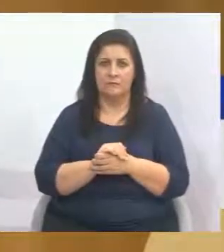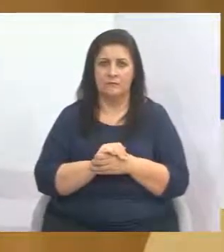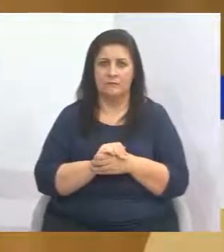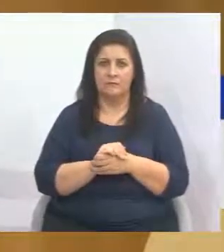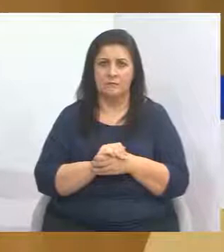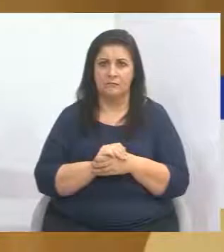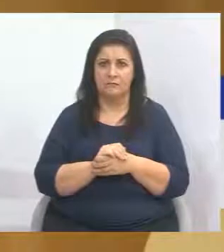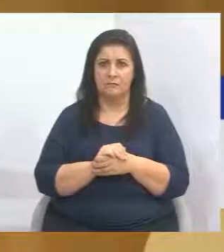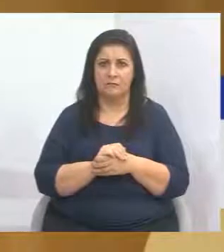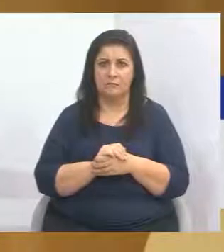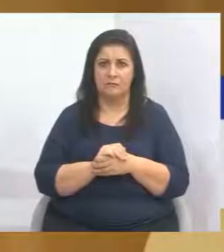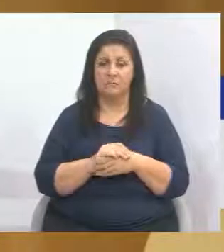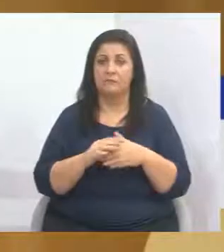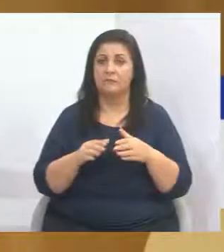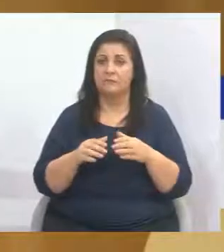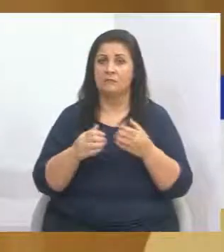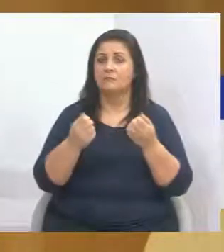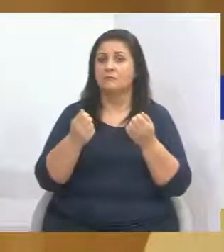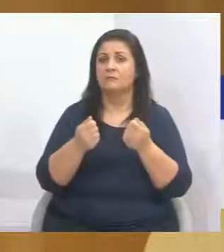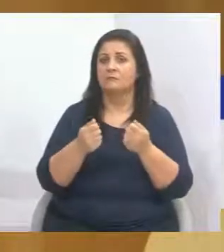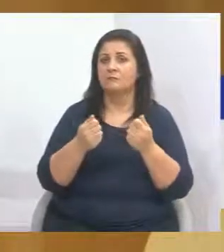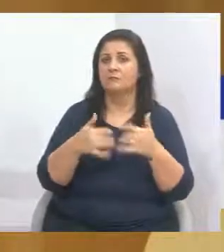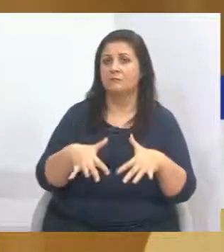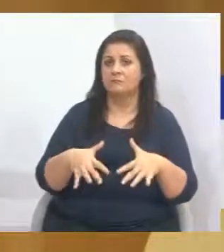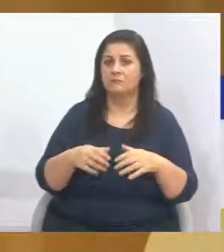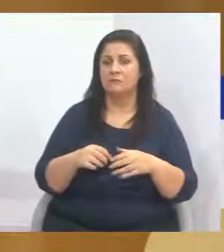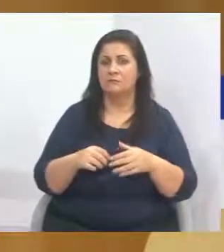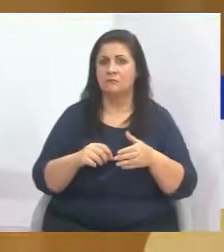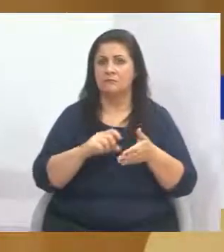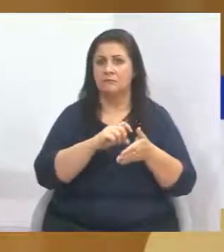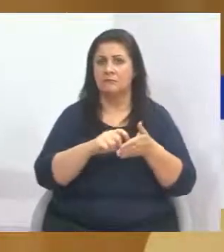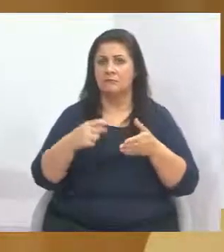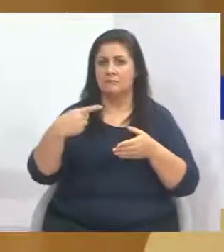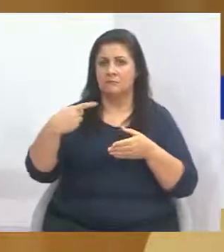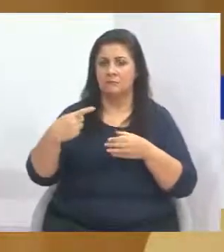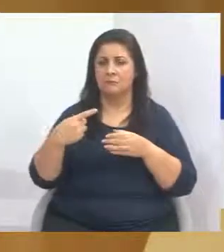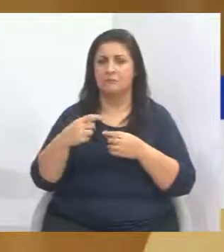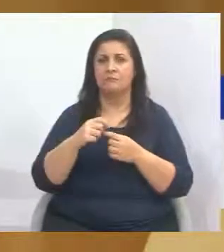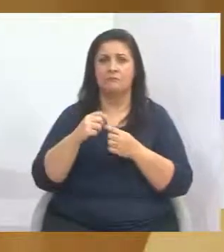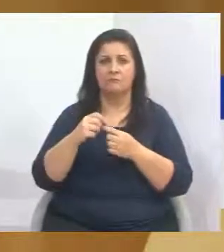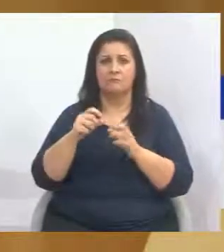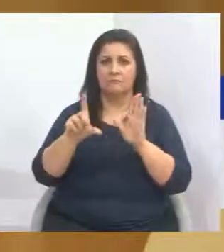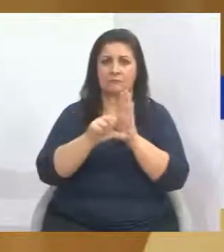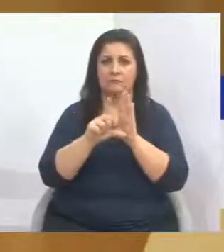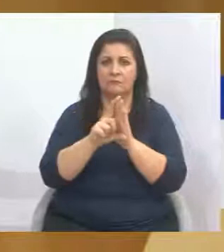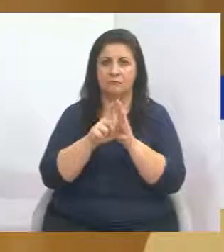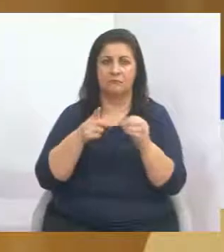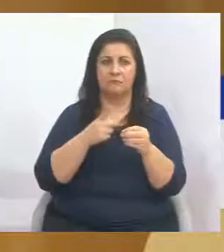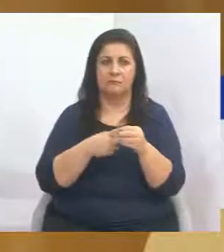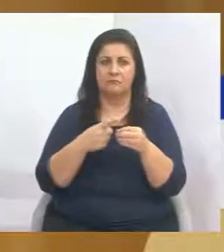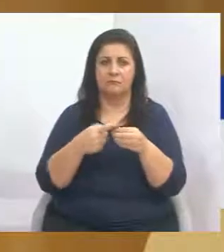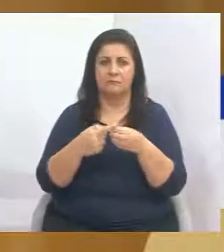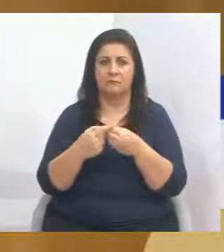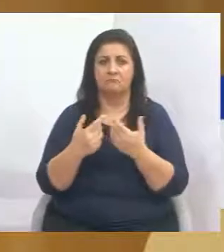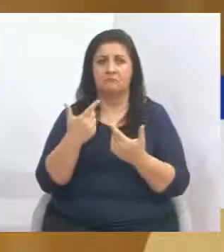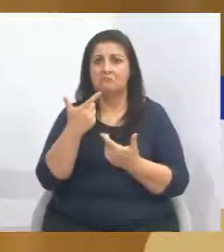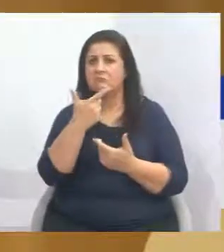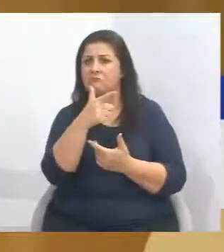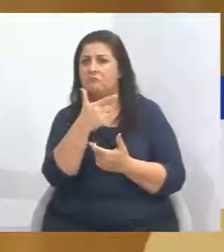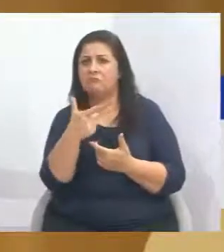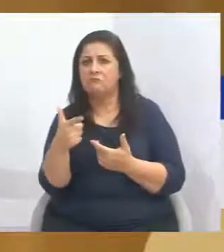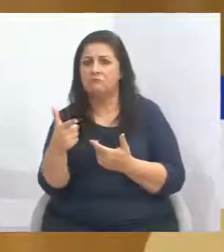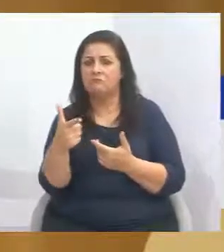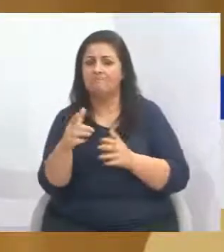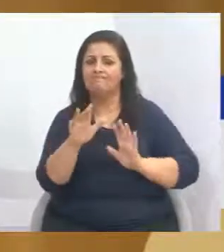parlamentar. Dessa forma, o disposto do parágrafo único do artigo 40 da Lei Orgânica não foi observado com esse